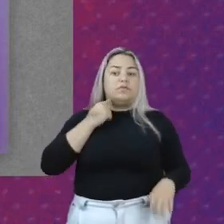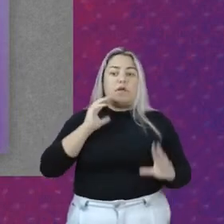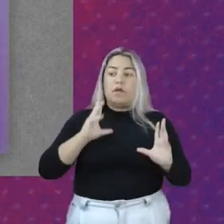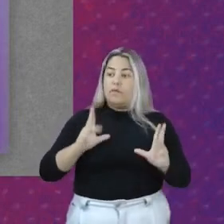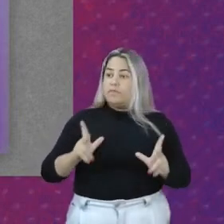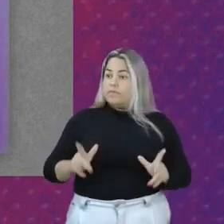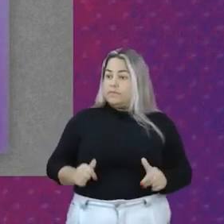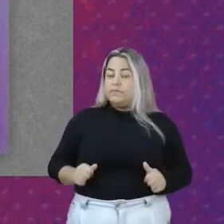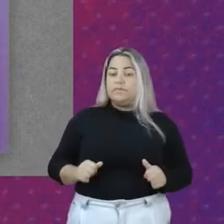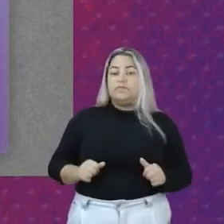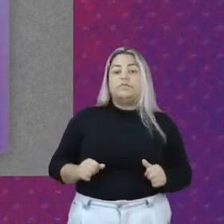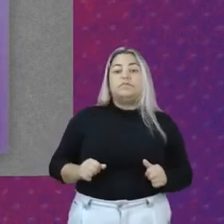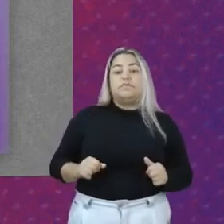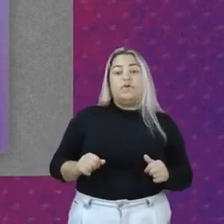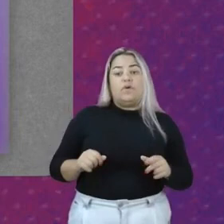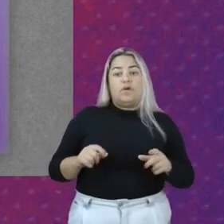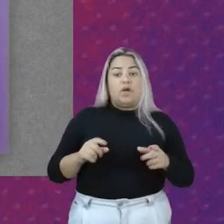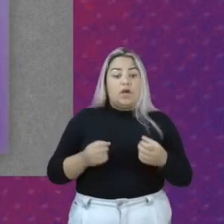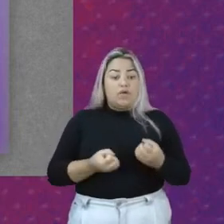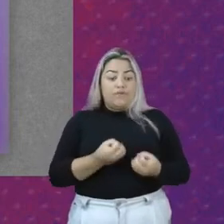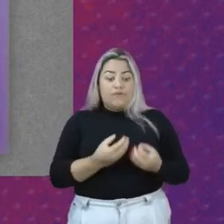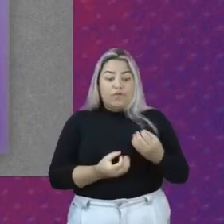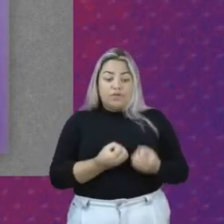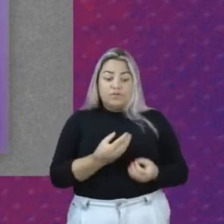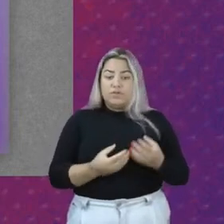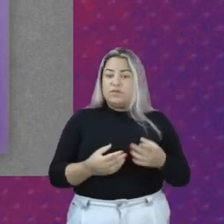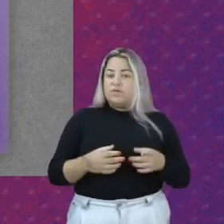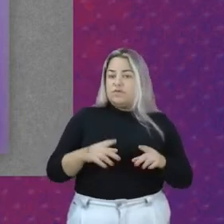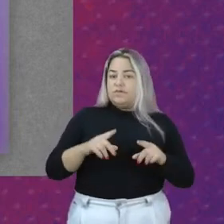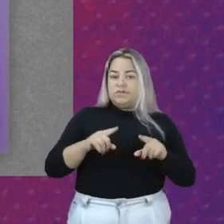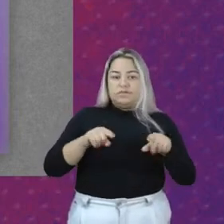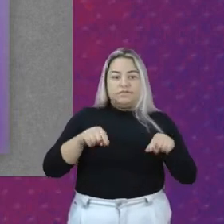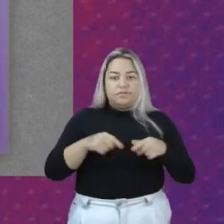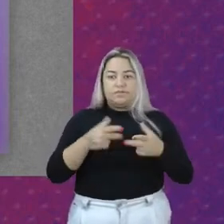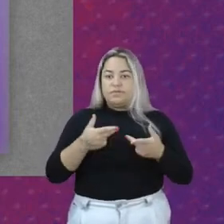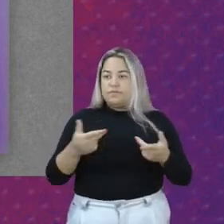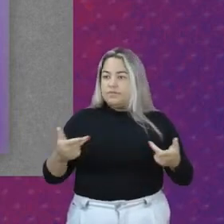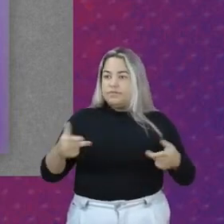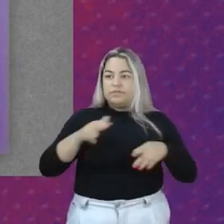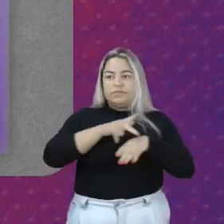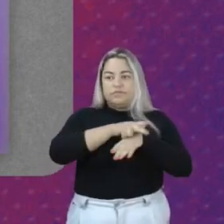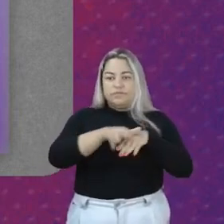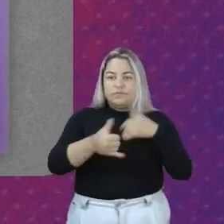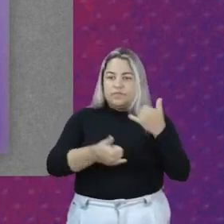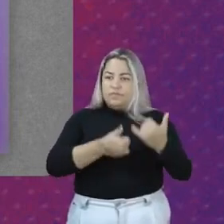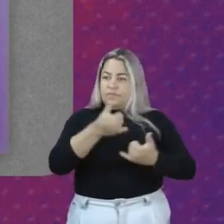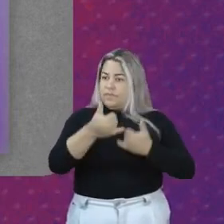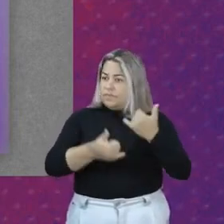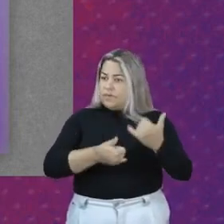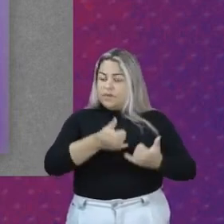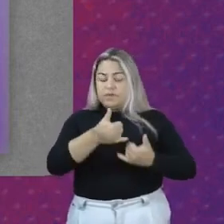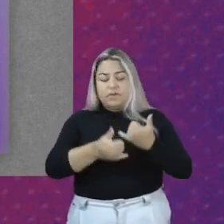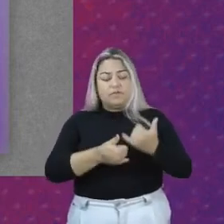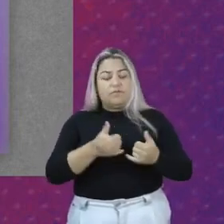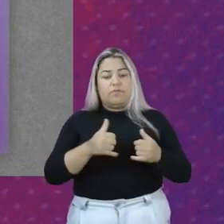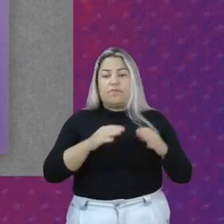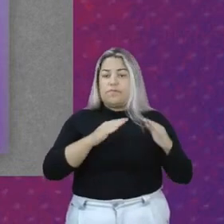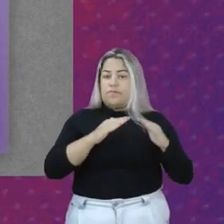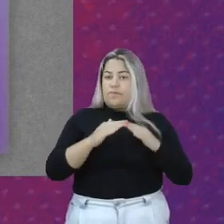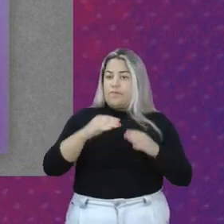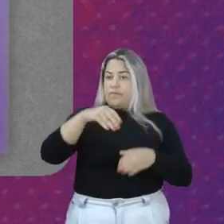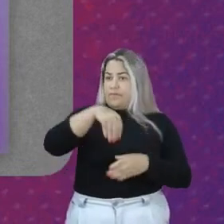pazinhas, fogãozinho, panelinhas, né? Pia com pratinhos, então as brincadeiras sempre num contexto